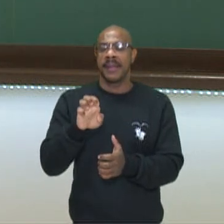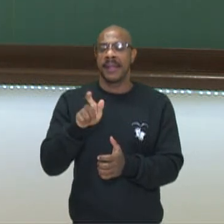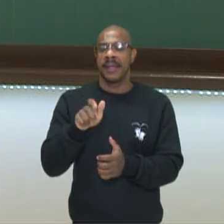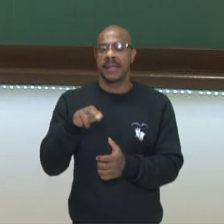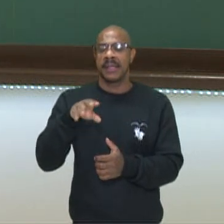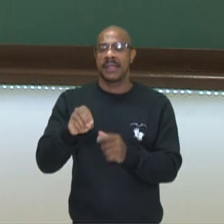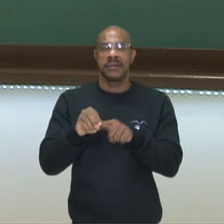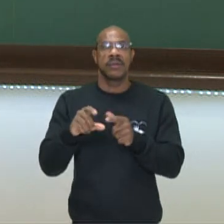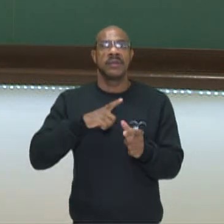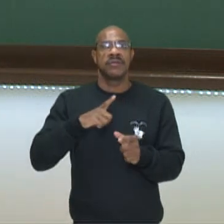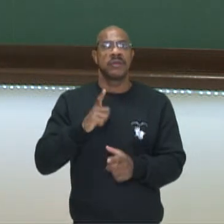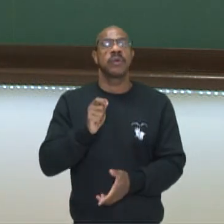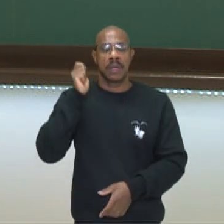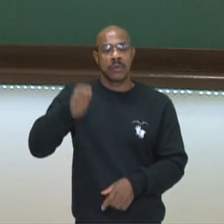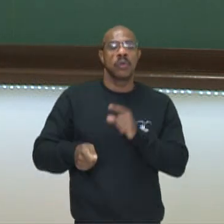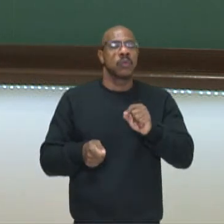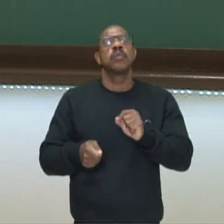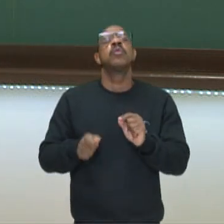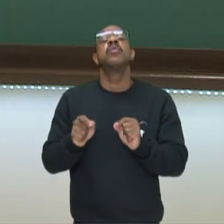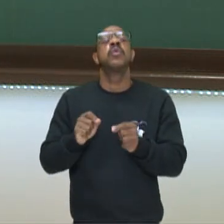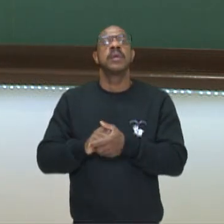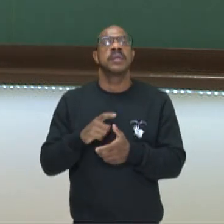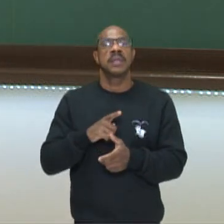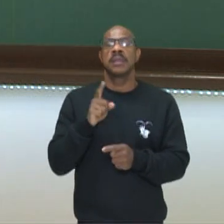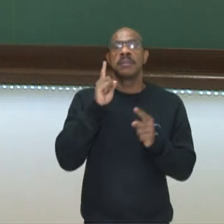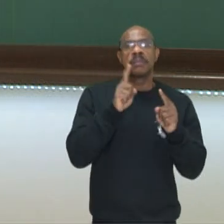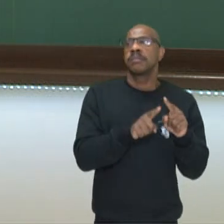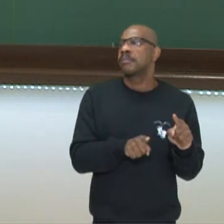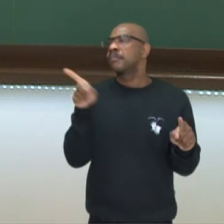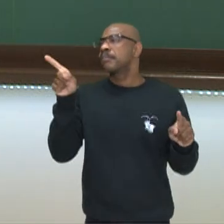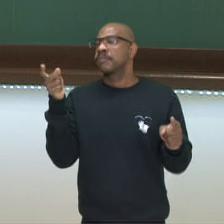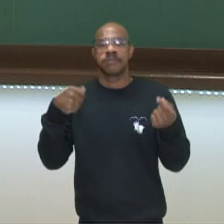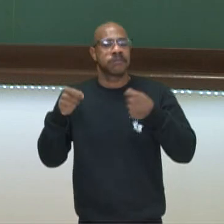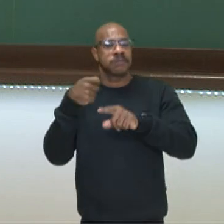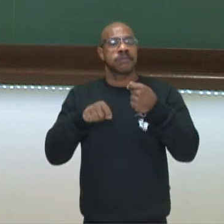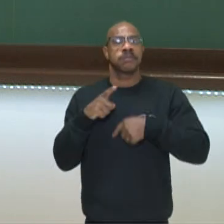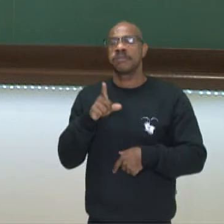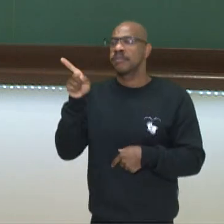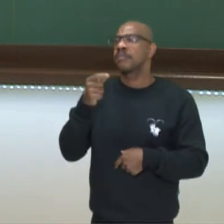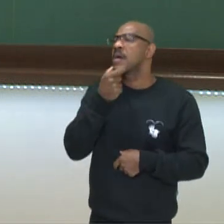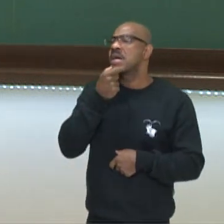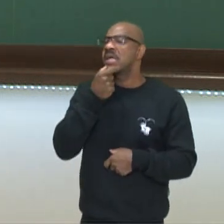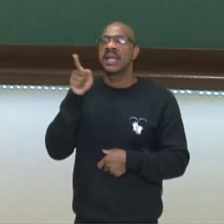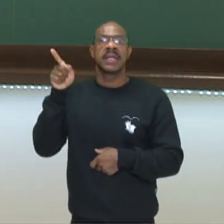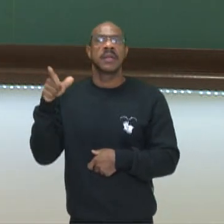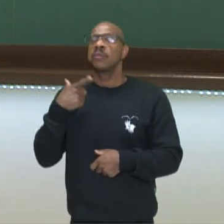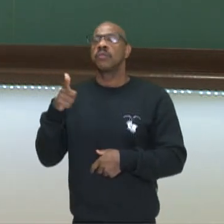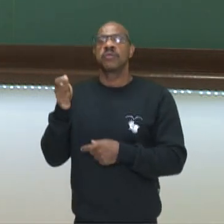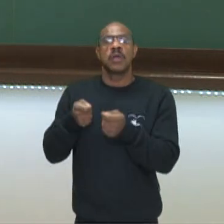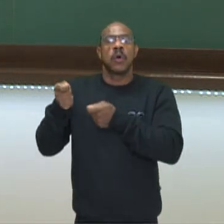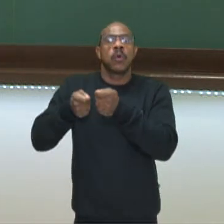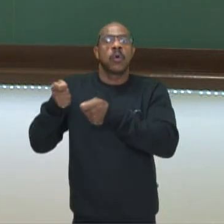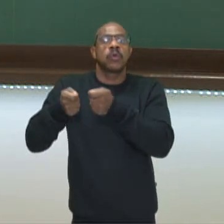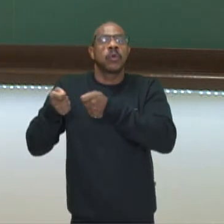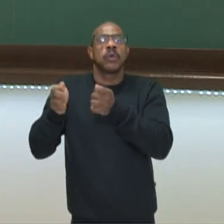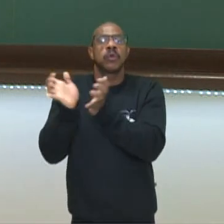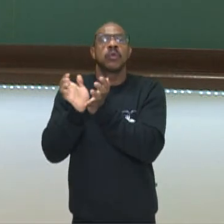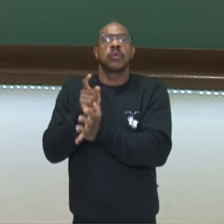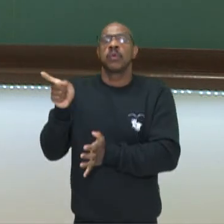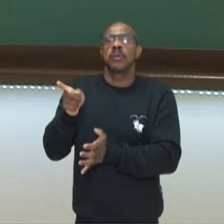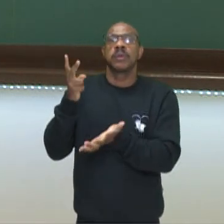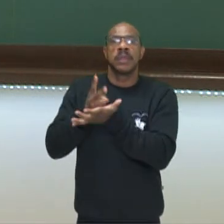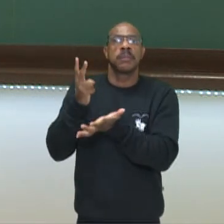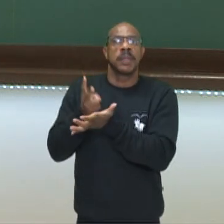autonomia administrativa com relação à Inglaterra. A Inglaterra não exercia o controle metropolitano da